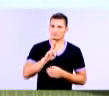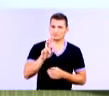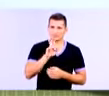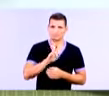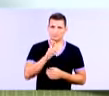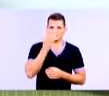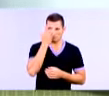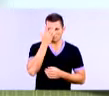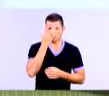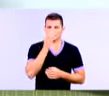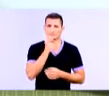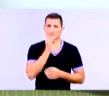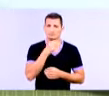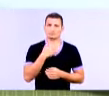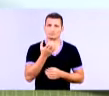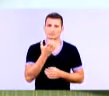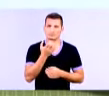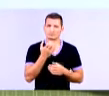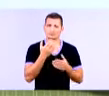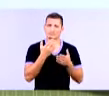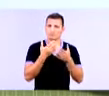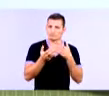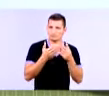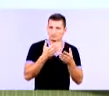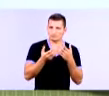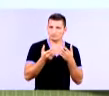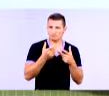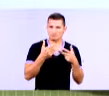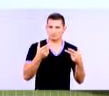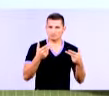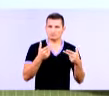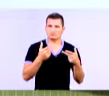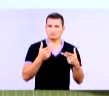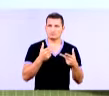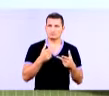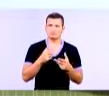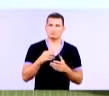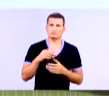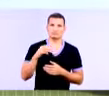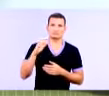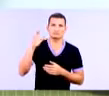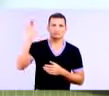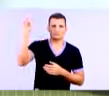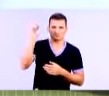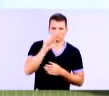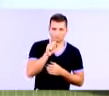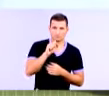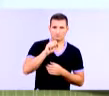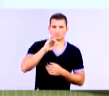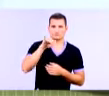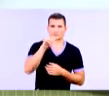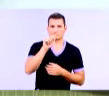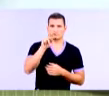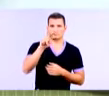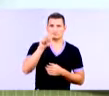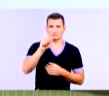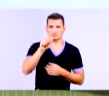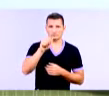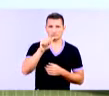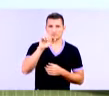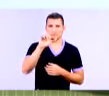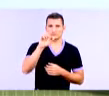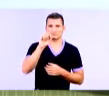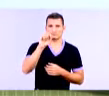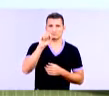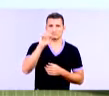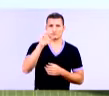Olha, se eu quero ler alguma coisa, eu importo a Java Util Scanner, eu coloco aquele